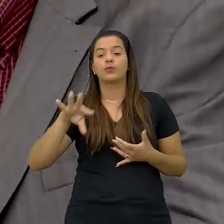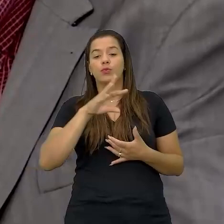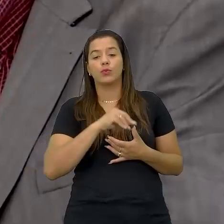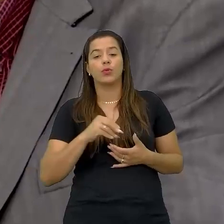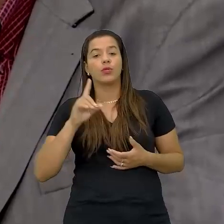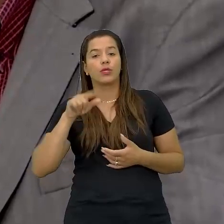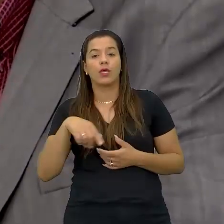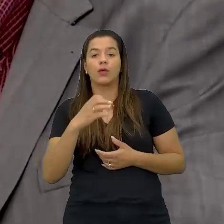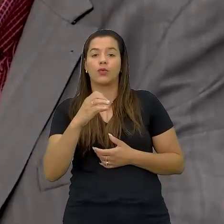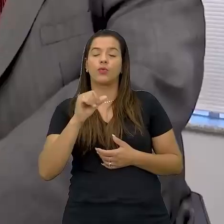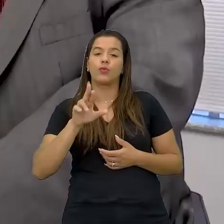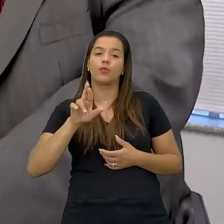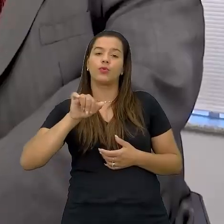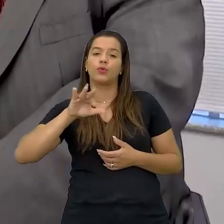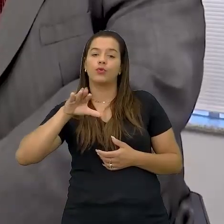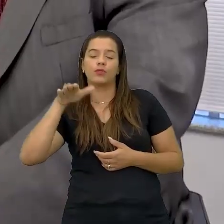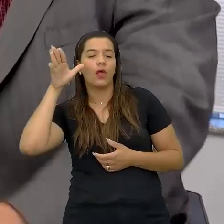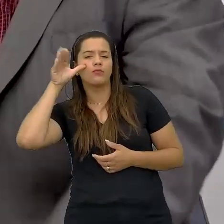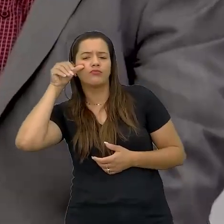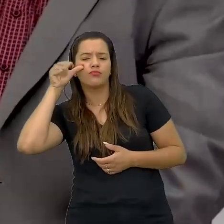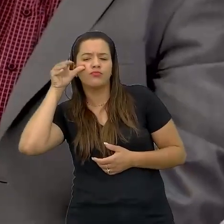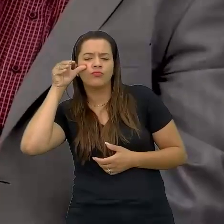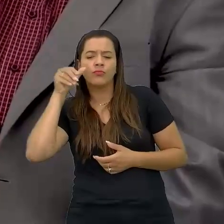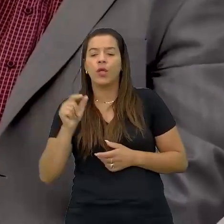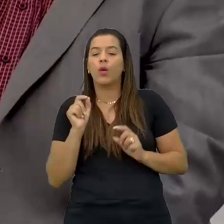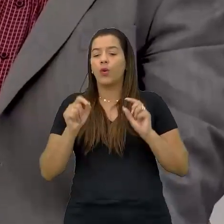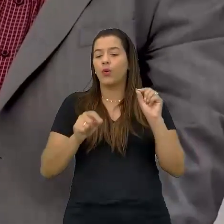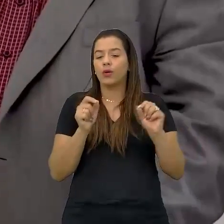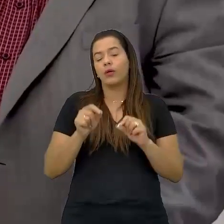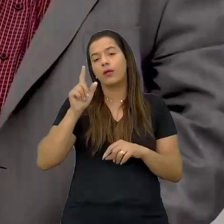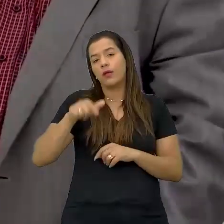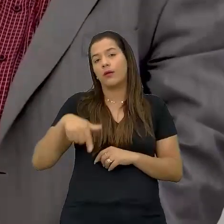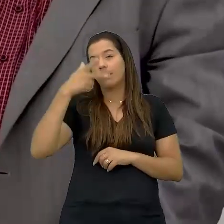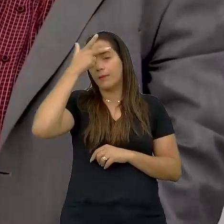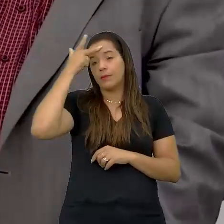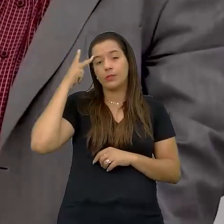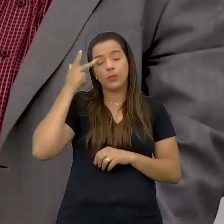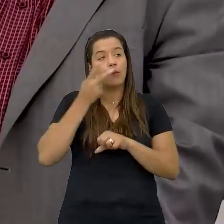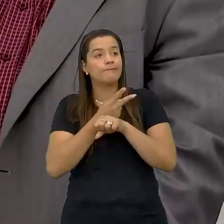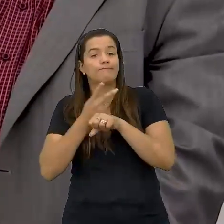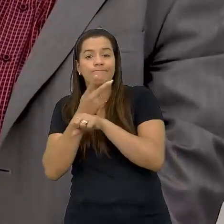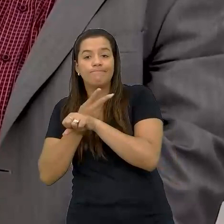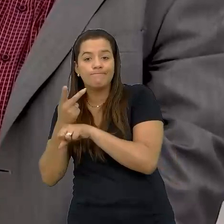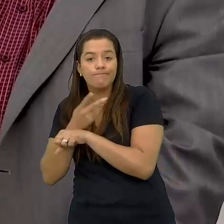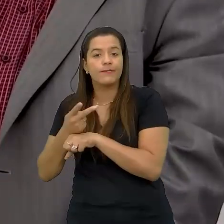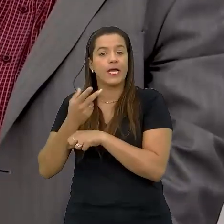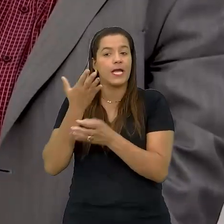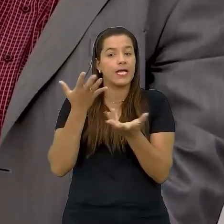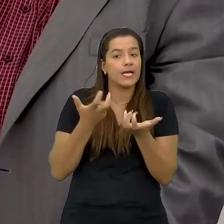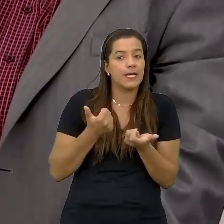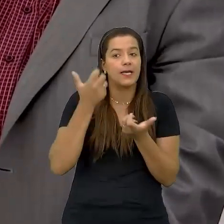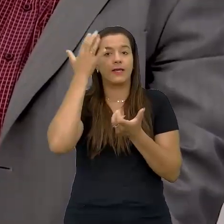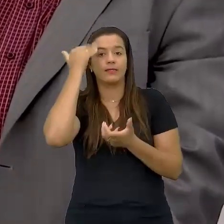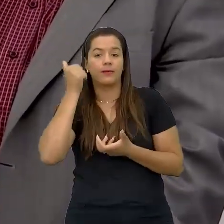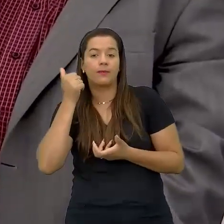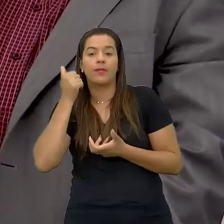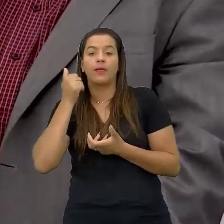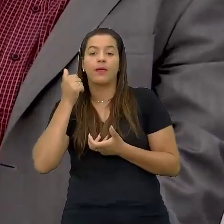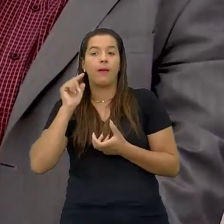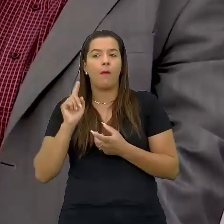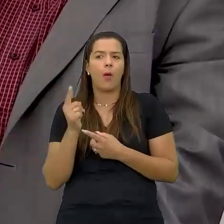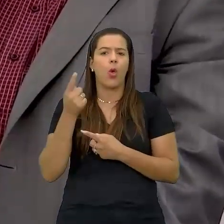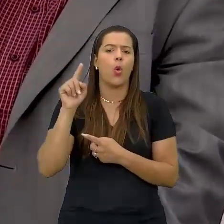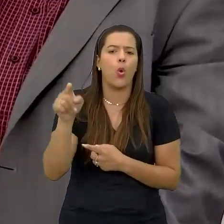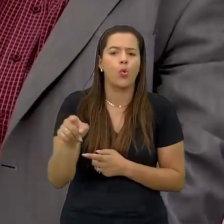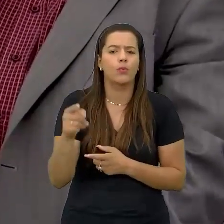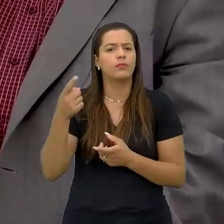que é curiosidade. Né? Curiosidade, uma pessoa curiosa é aquela que procura, que vai atrás, não para deixar longe, mas